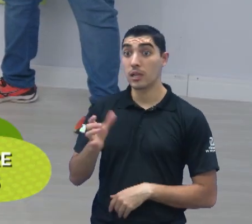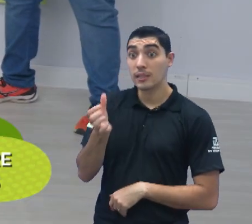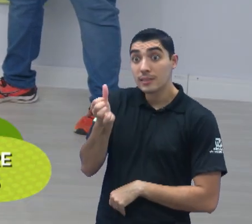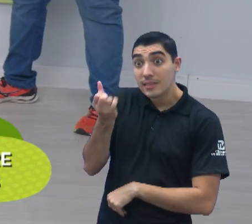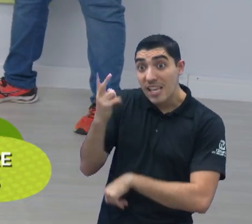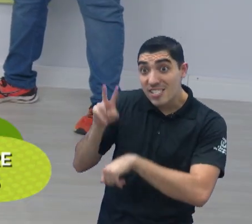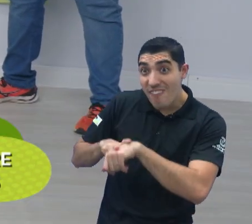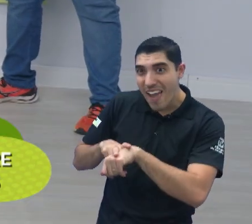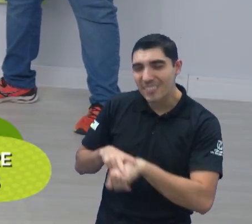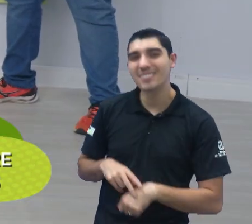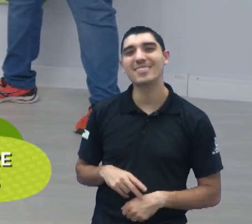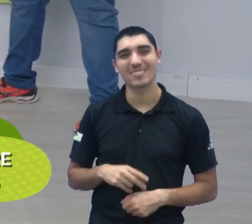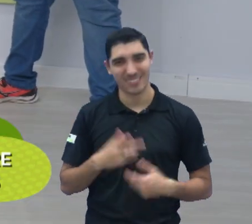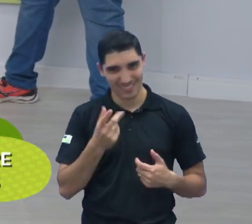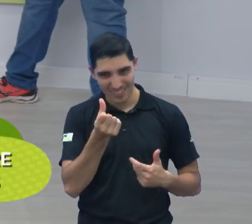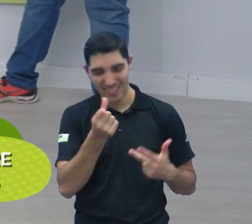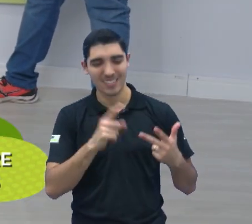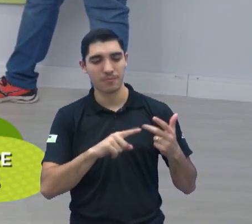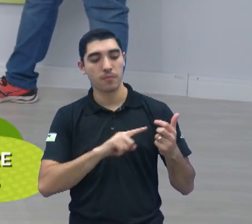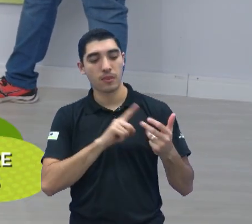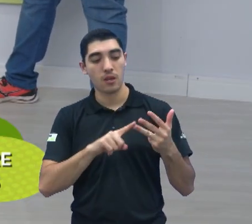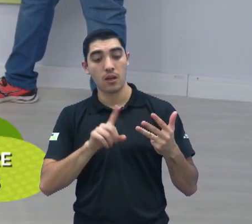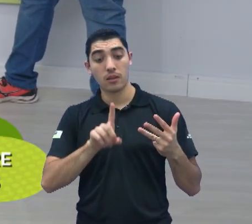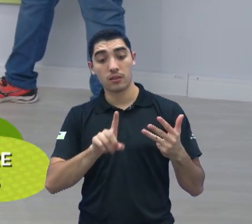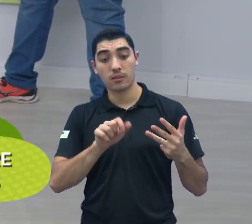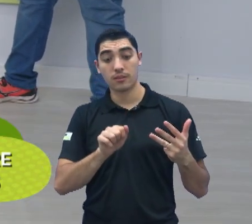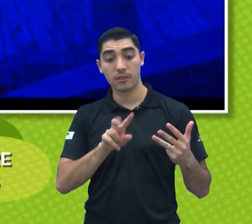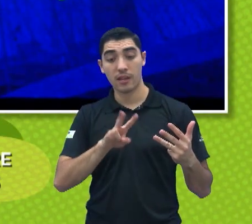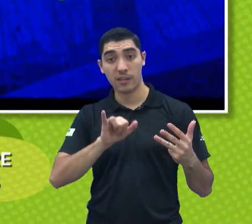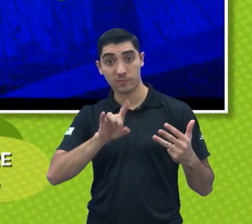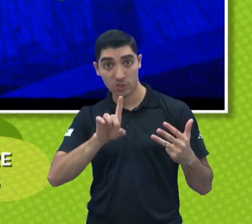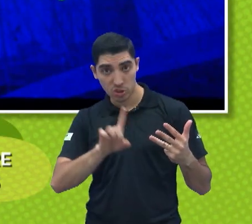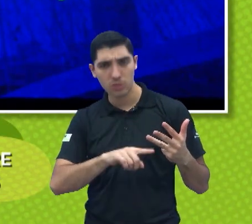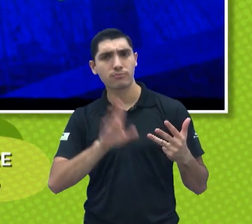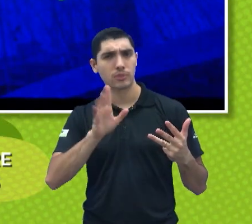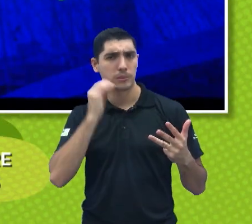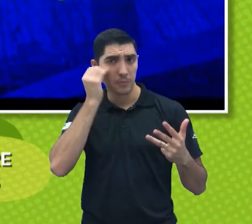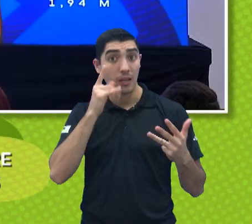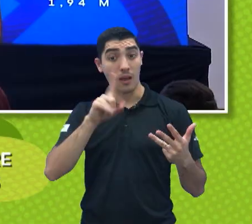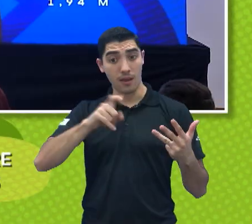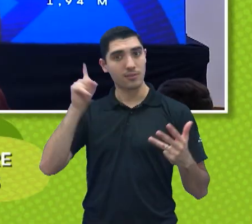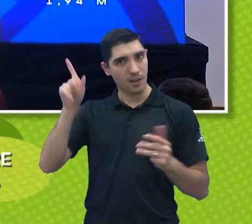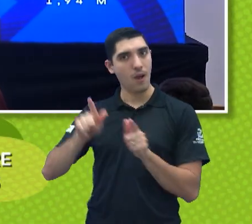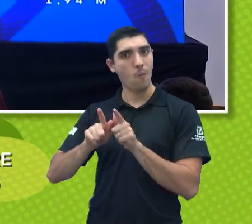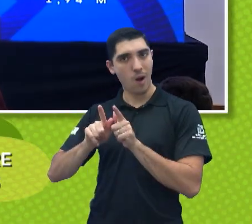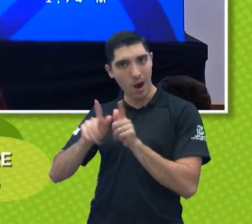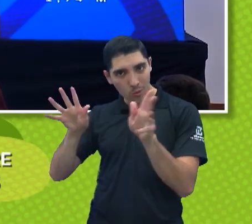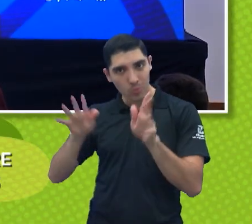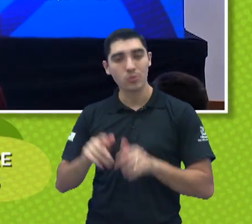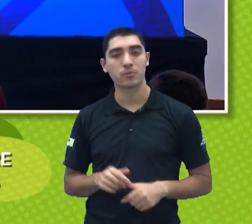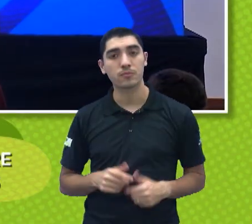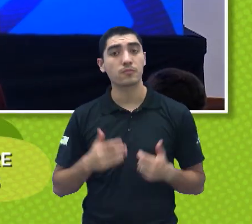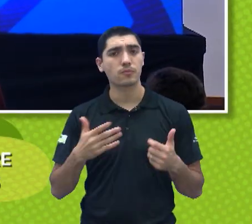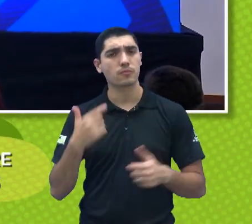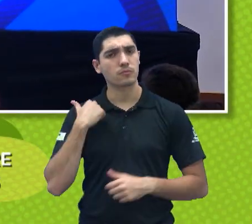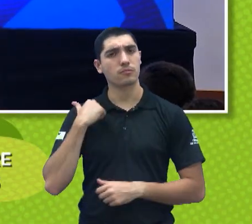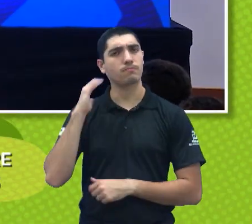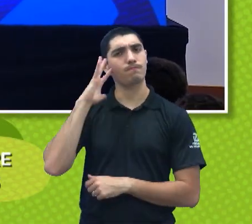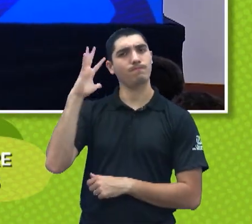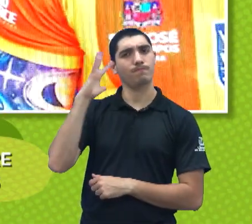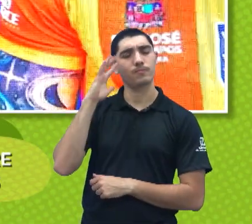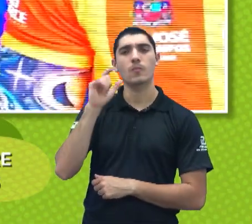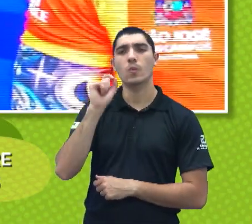vezes. David, que é um cara também já experiente, que trabalhou comigo em Guarulhos. Então, o que eu pensei? A gente tem uma